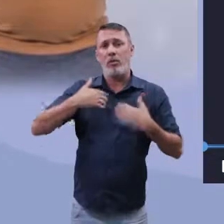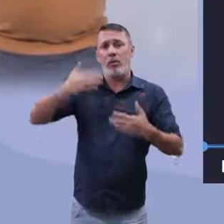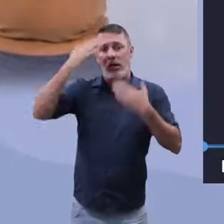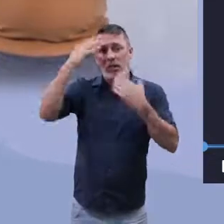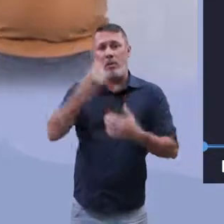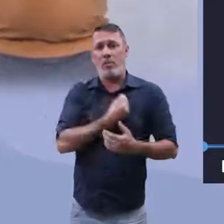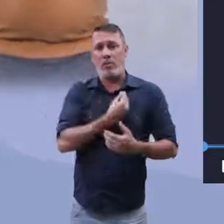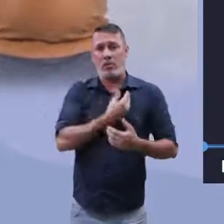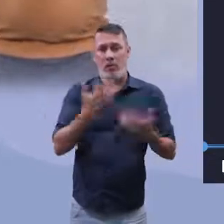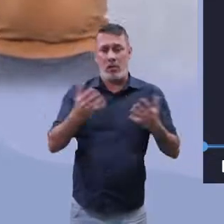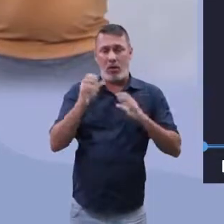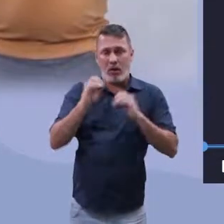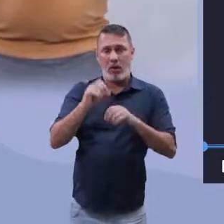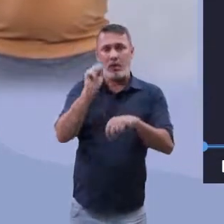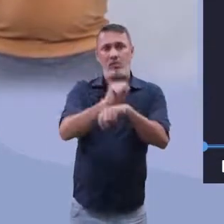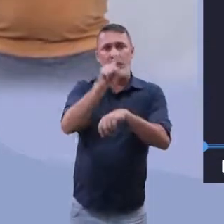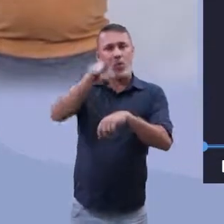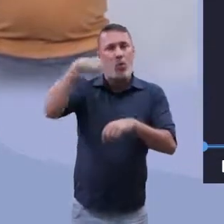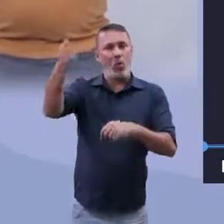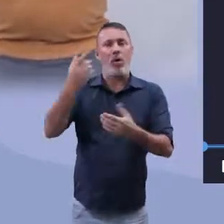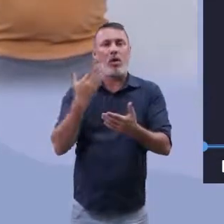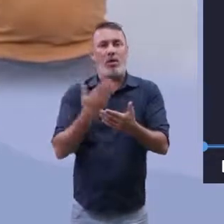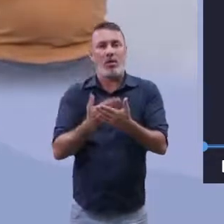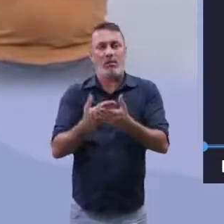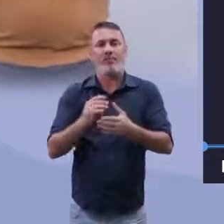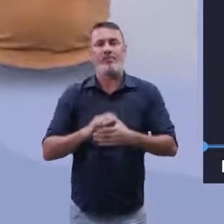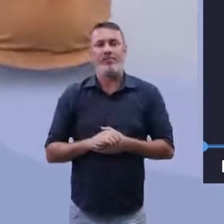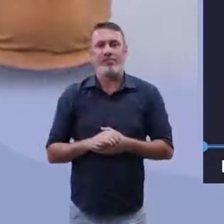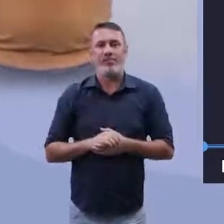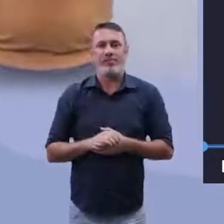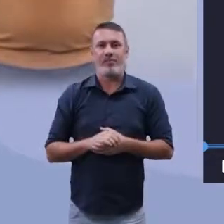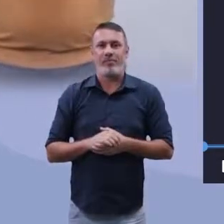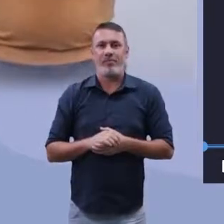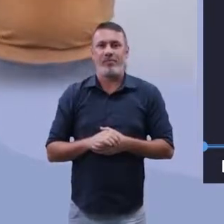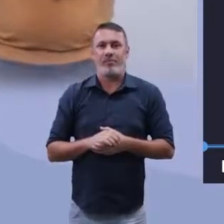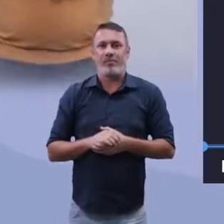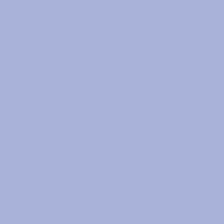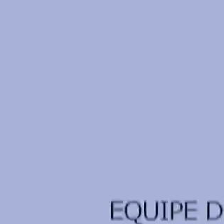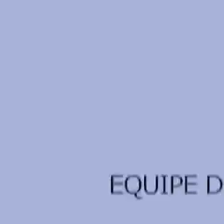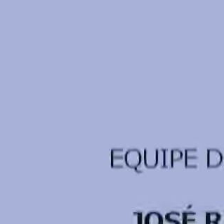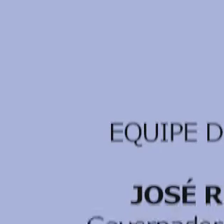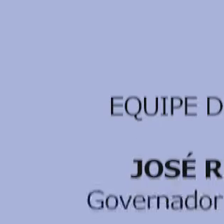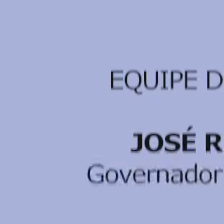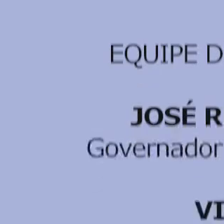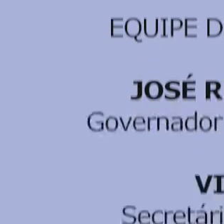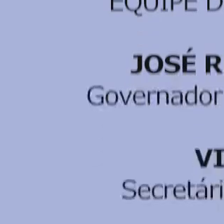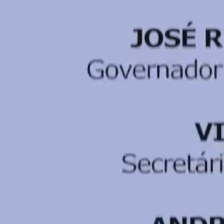Meus alunos, agradeço a participação nesta aula e aguardo vocês até a próxima aula.